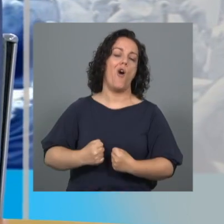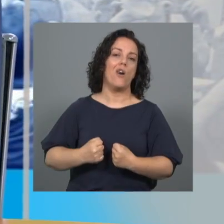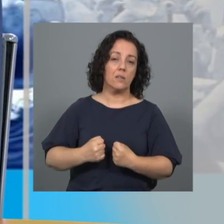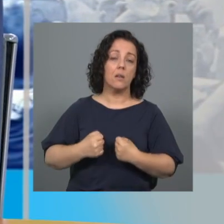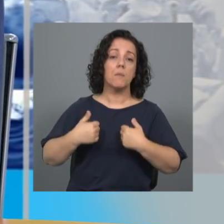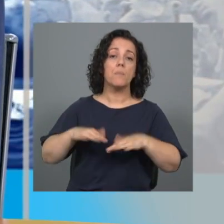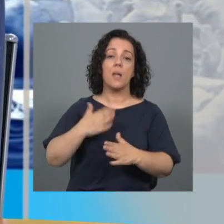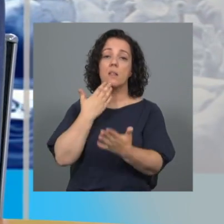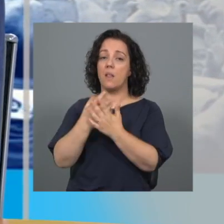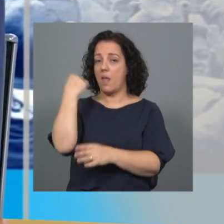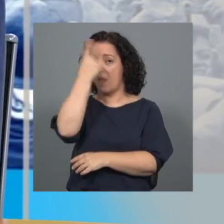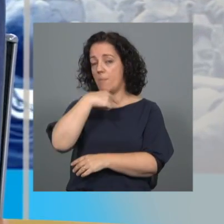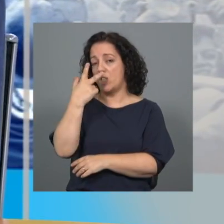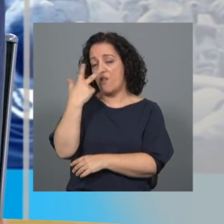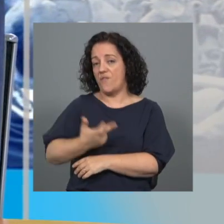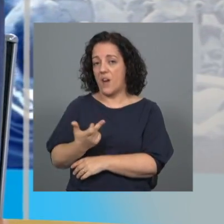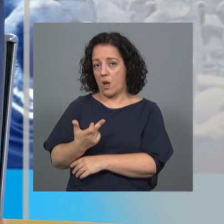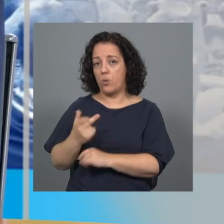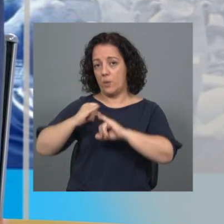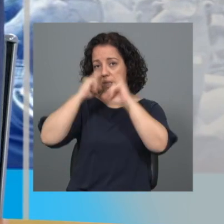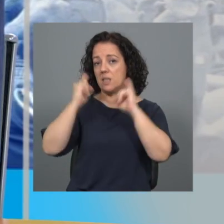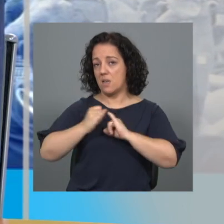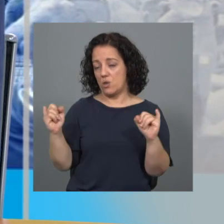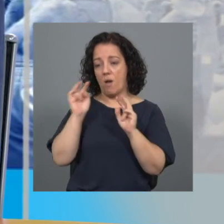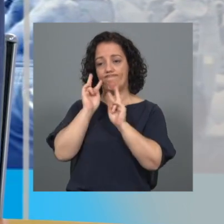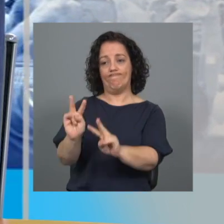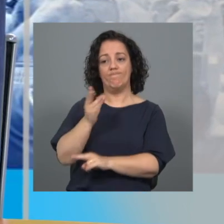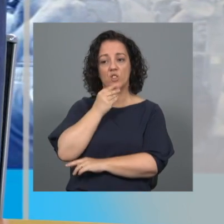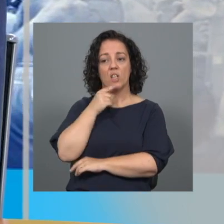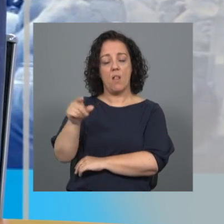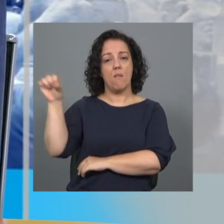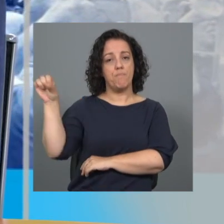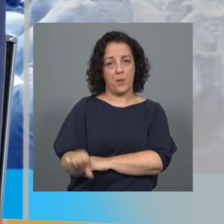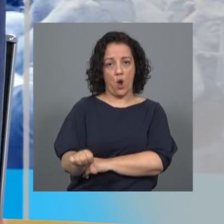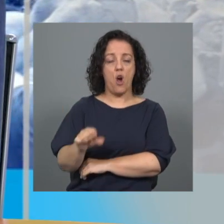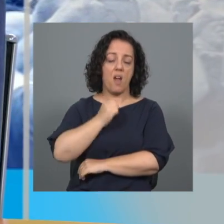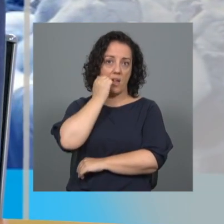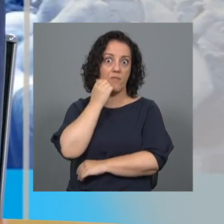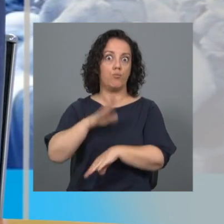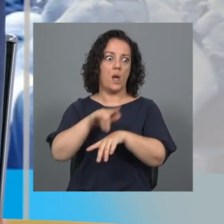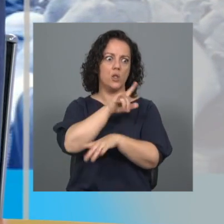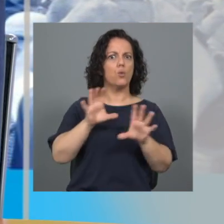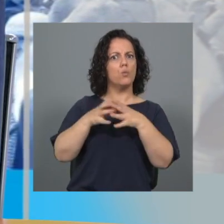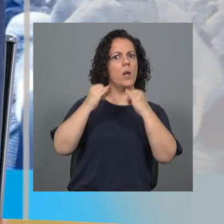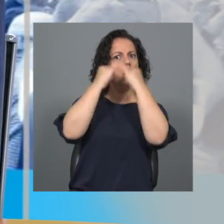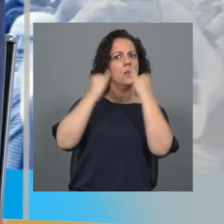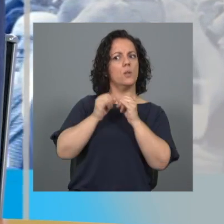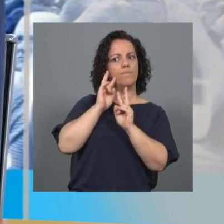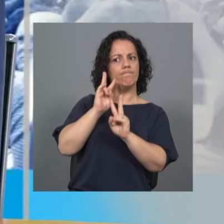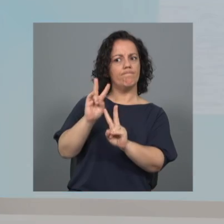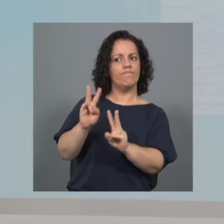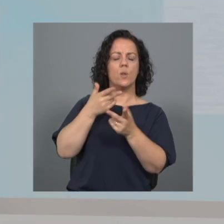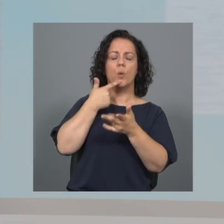enfraquece a imagem de Israel a nível internacional. E isso está-se a começar a tornar um problema relativamente grave. E por isso é que a comunidade internacional também está cada vez mais a apelar